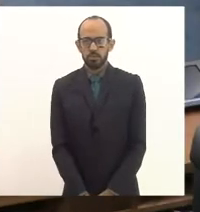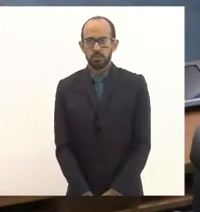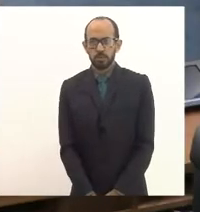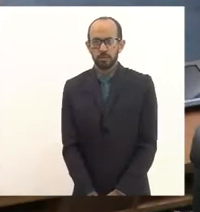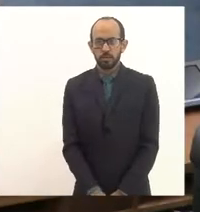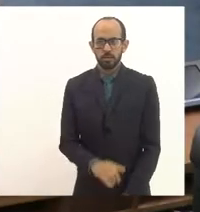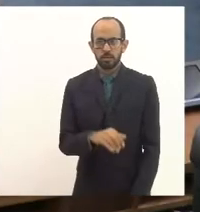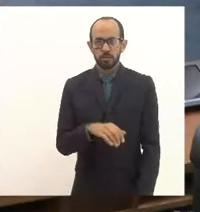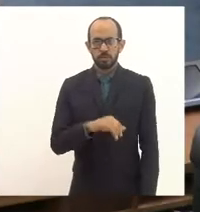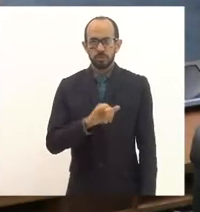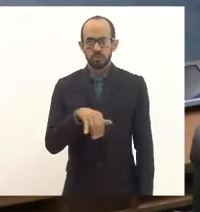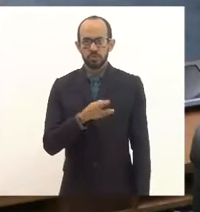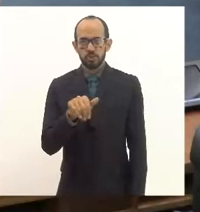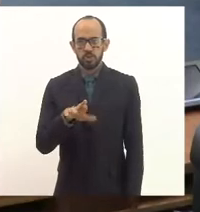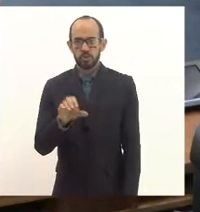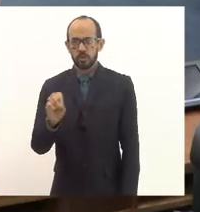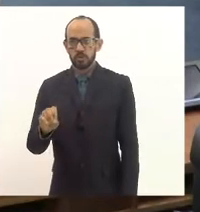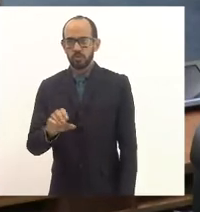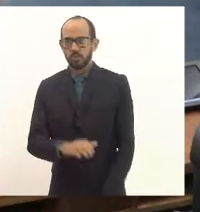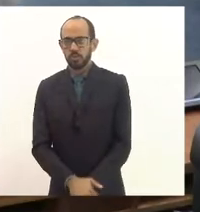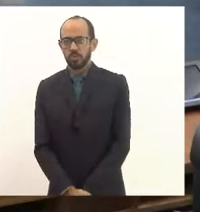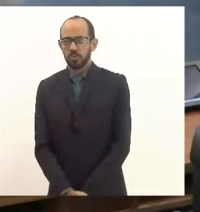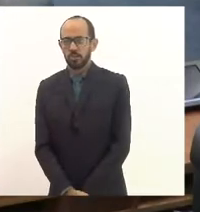Coronel Jairo.